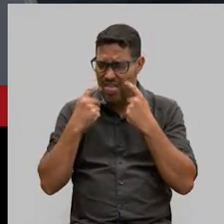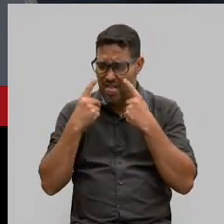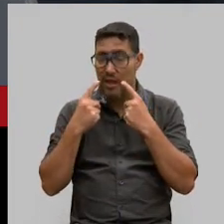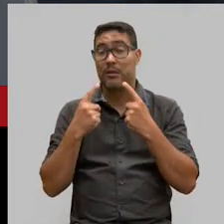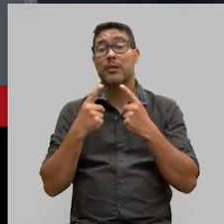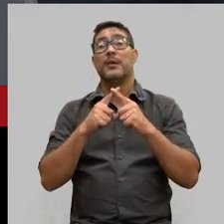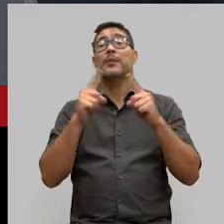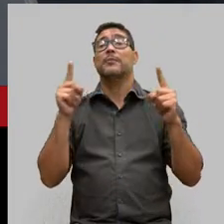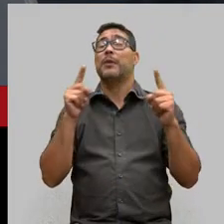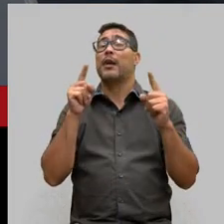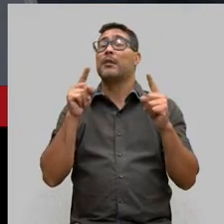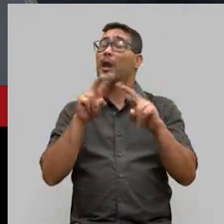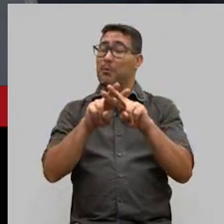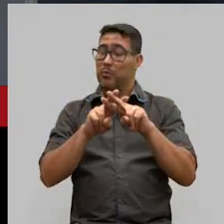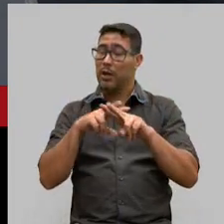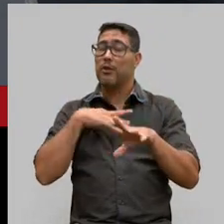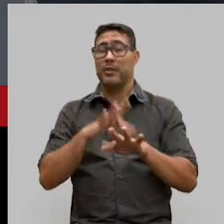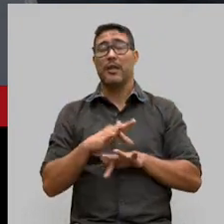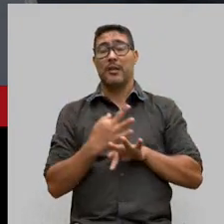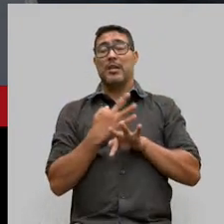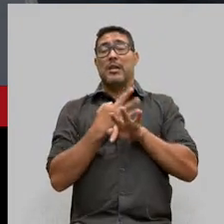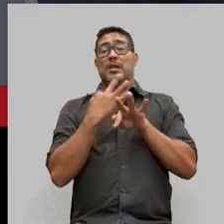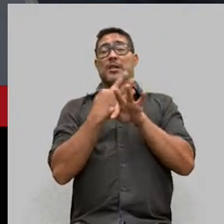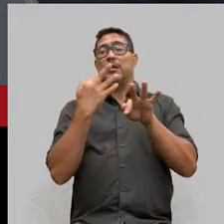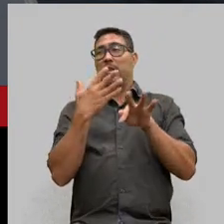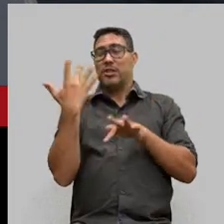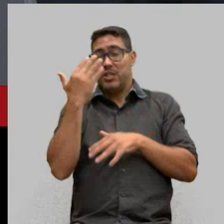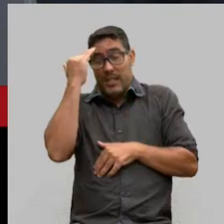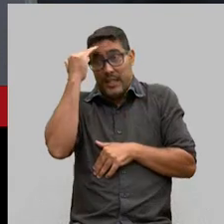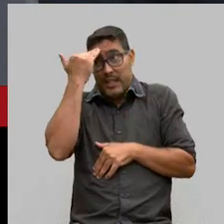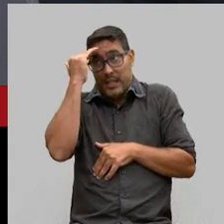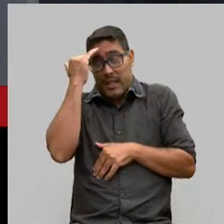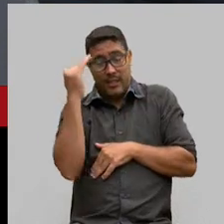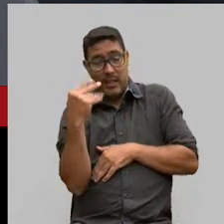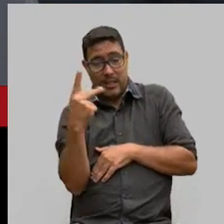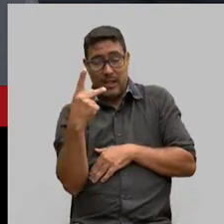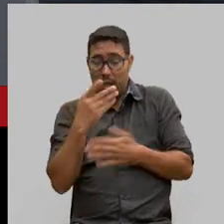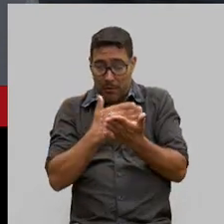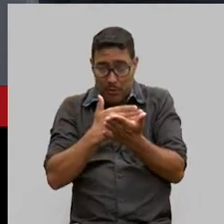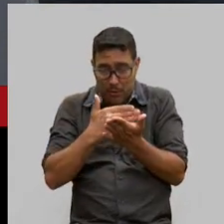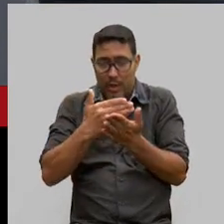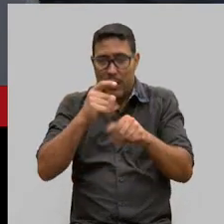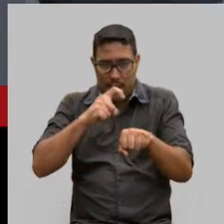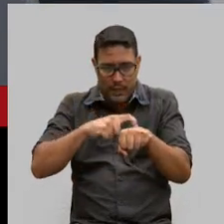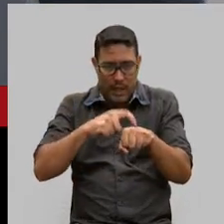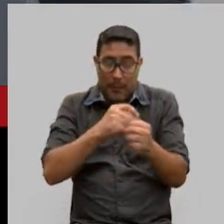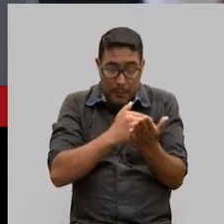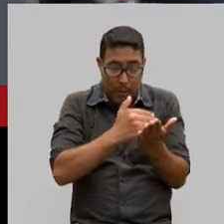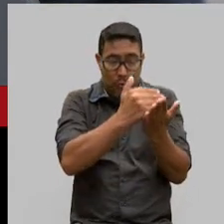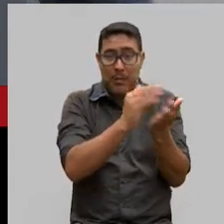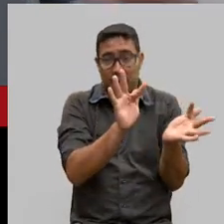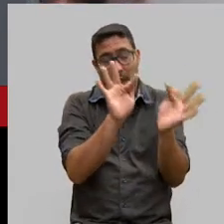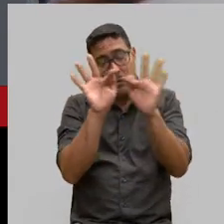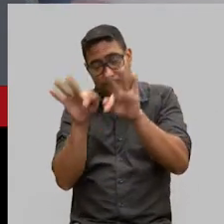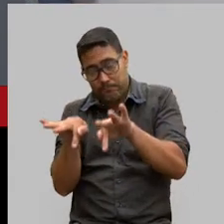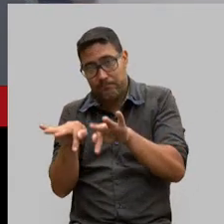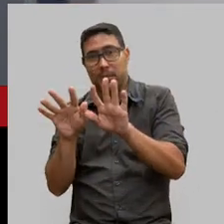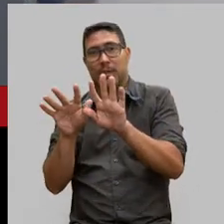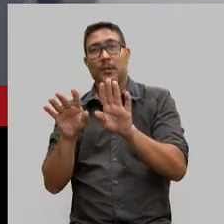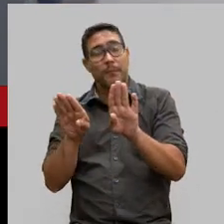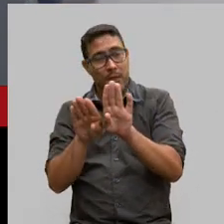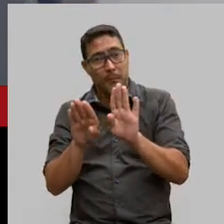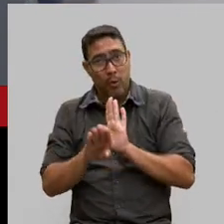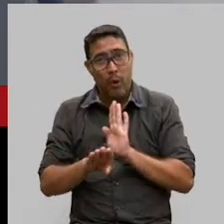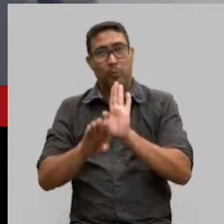ver com essa resistência com essa pouca compreensão de tempo para começar a encerrar as atividades e com o auxílio da